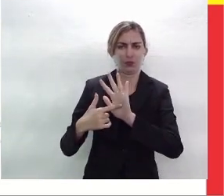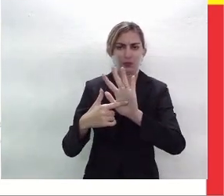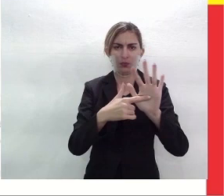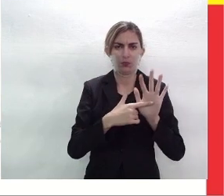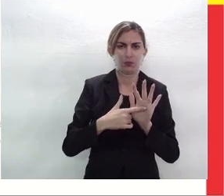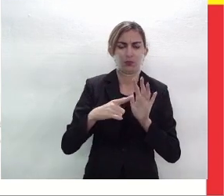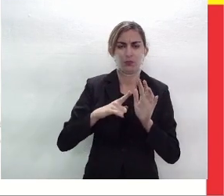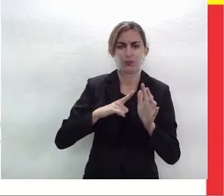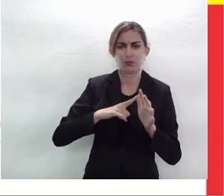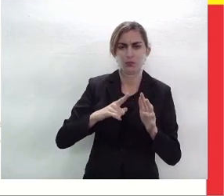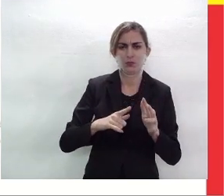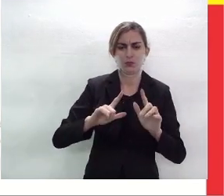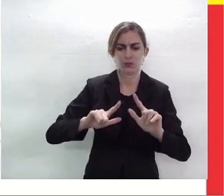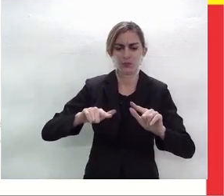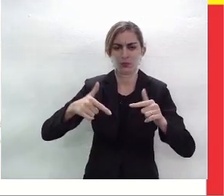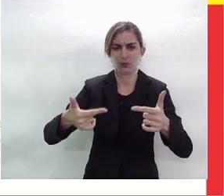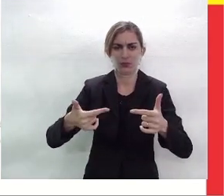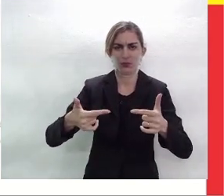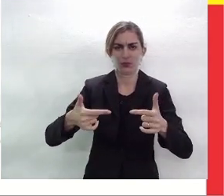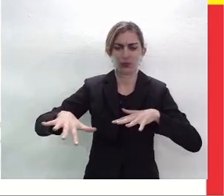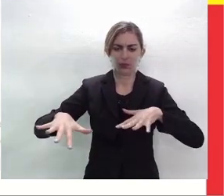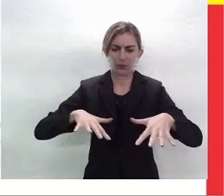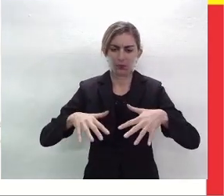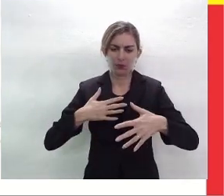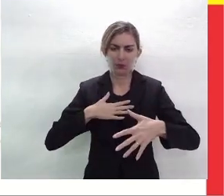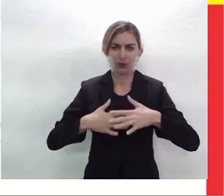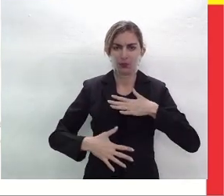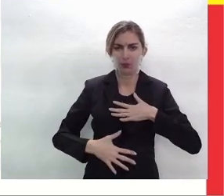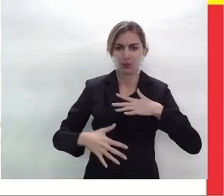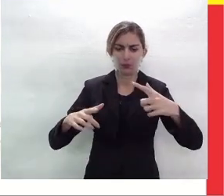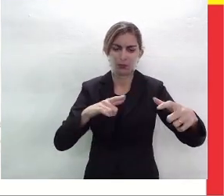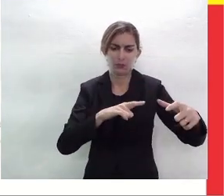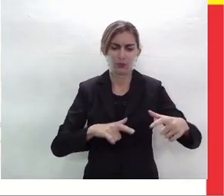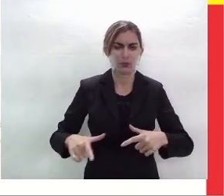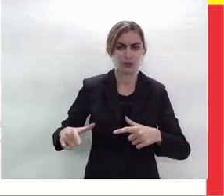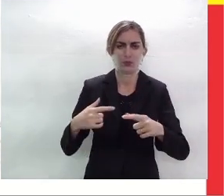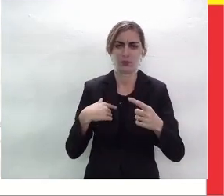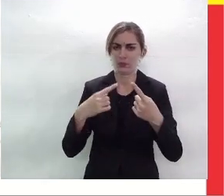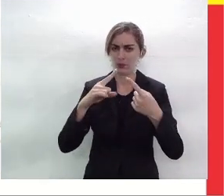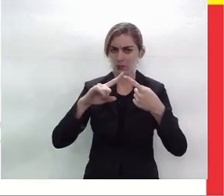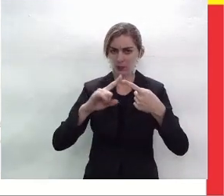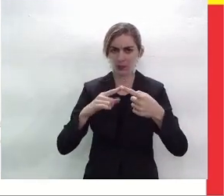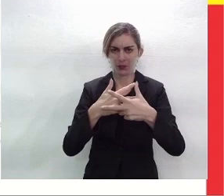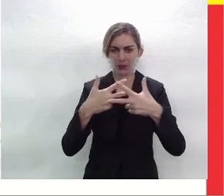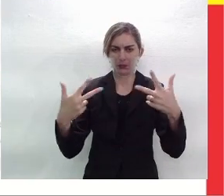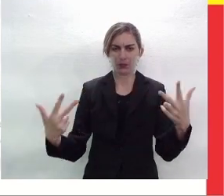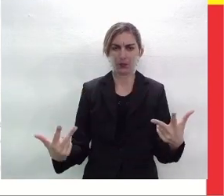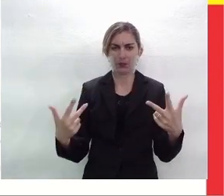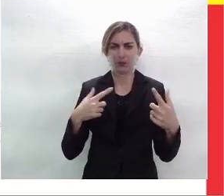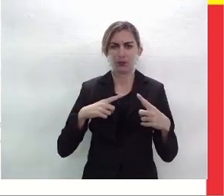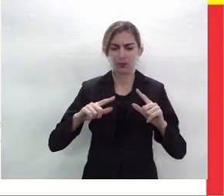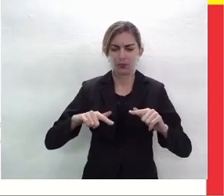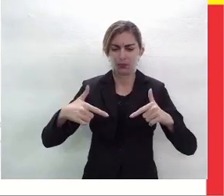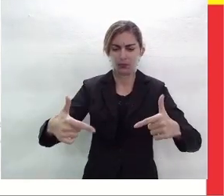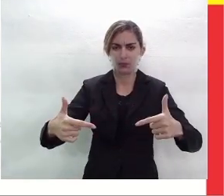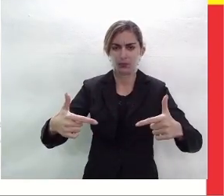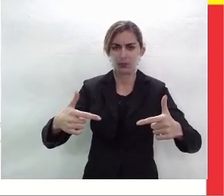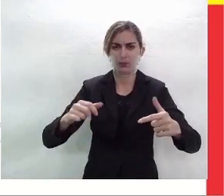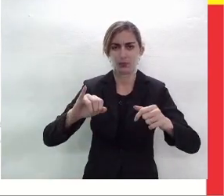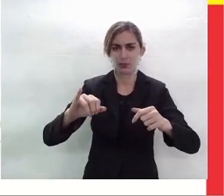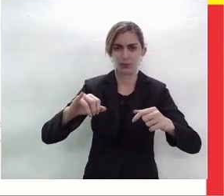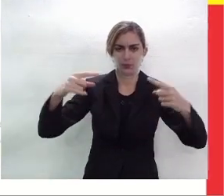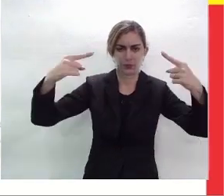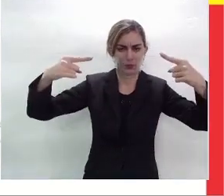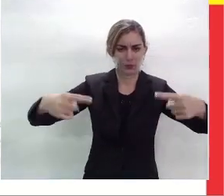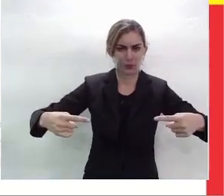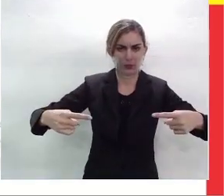gente está mostrando tanto a questão da ação motora e da espacialidade. Então, primeira coisa em relação à ação motora, se